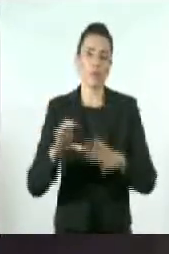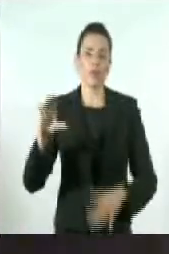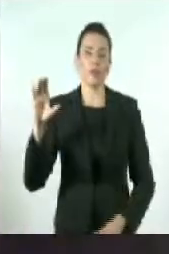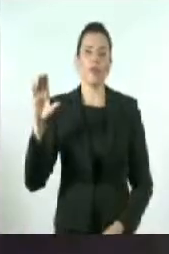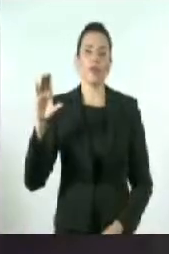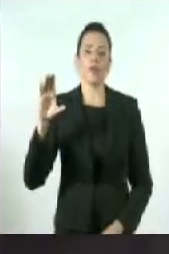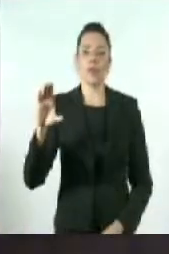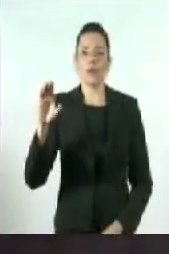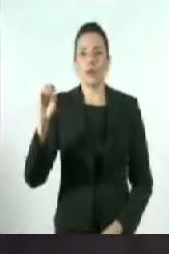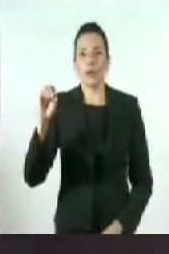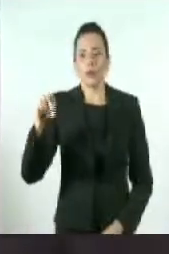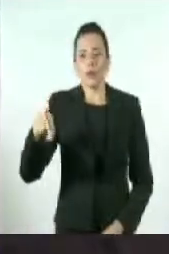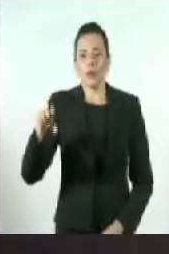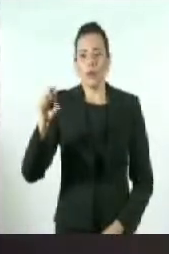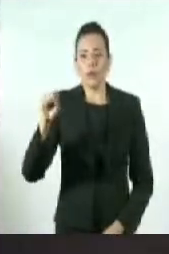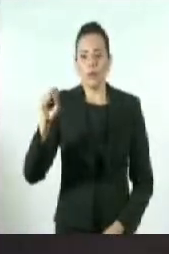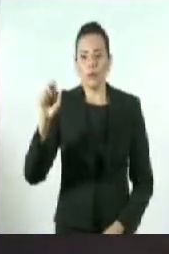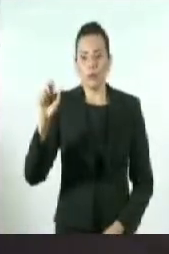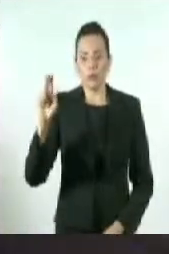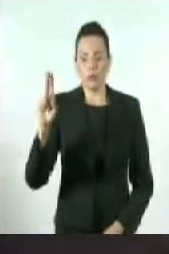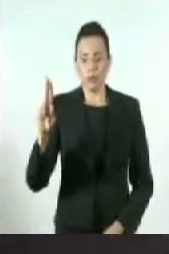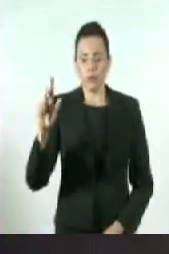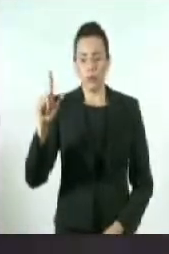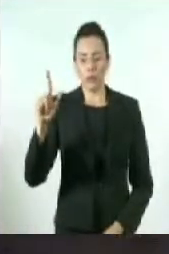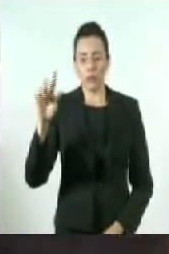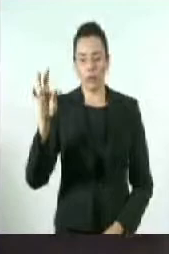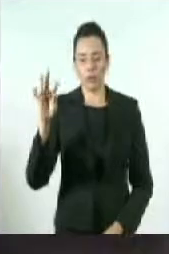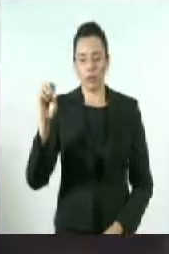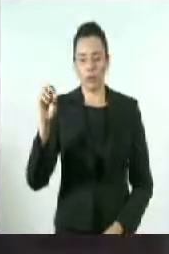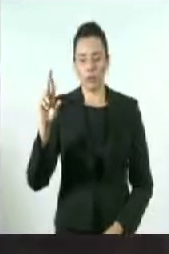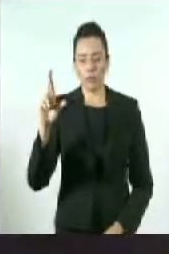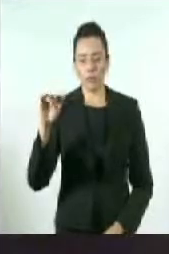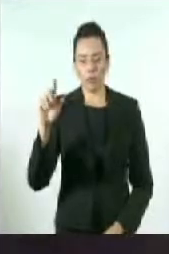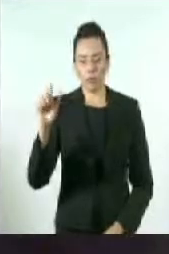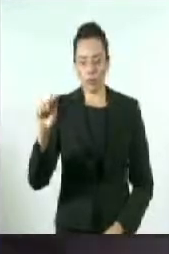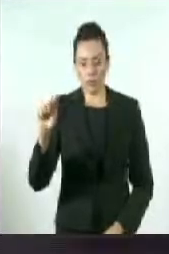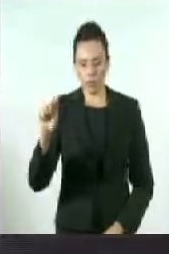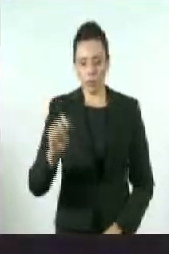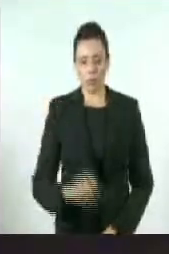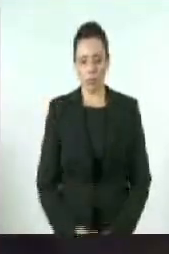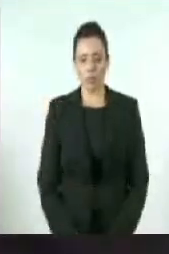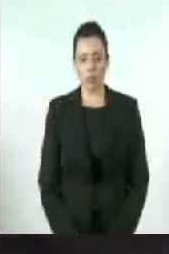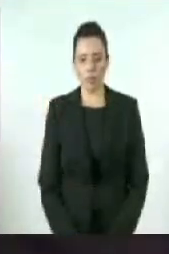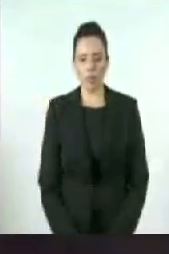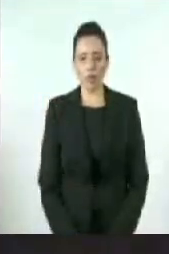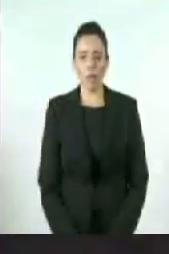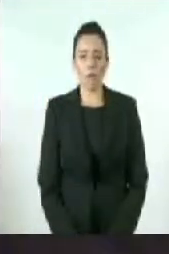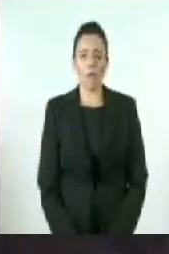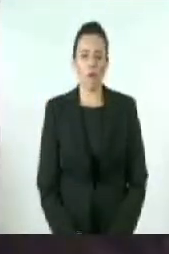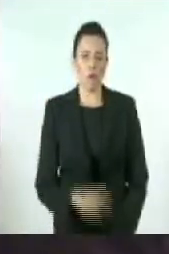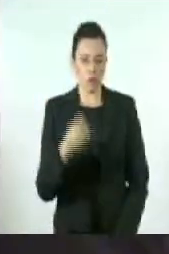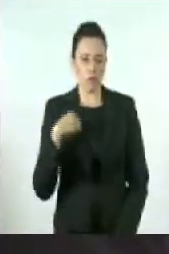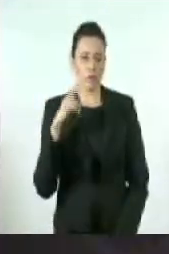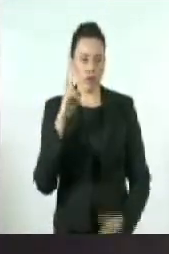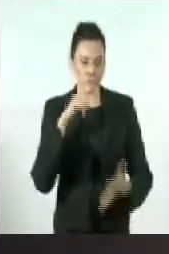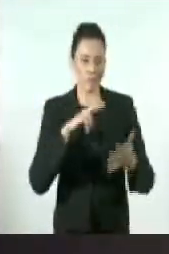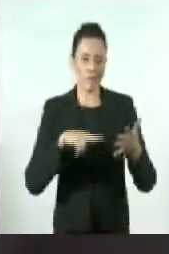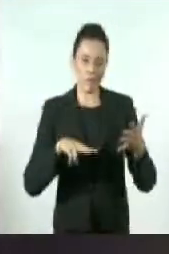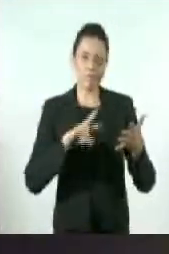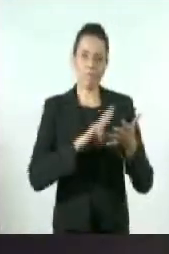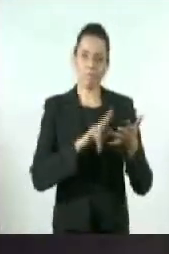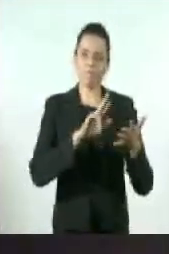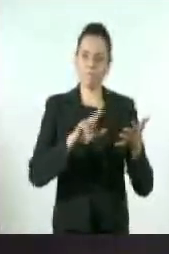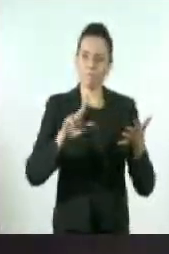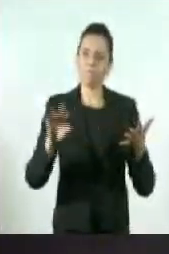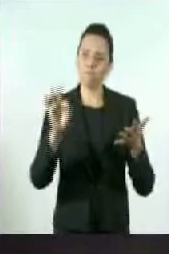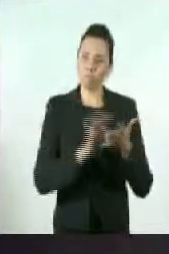Adriano, primeiro ponto a ser destacado é que eu vi no começo, quando começaram essas discussões acerca do